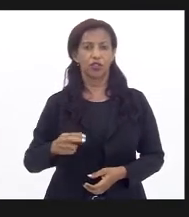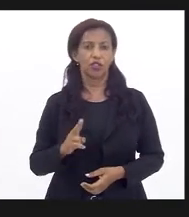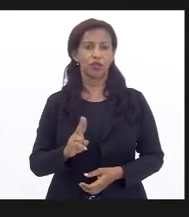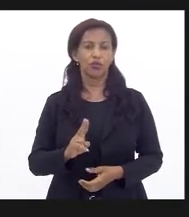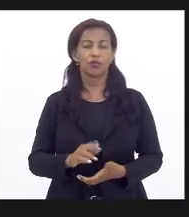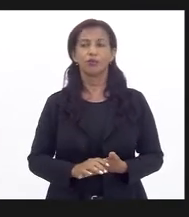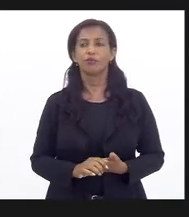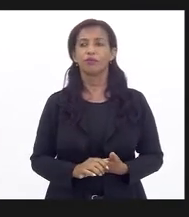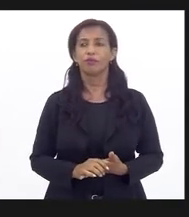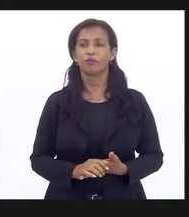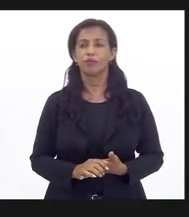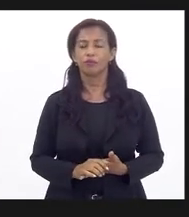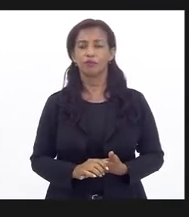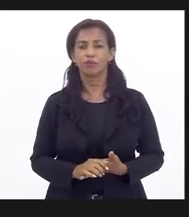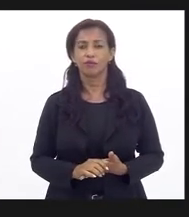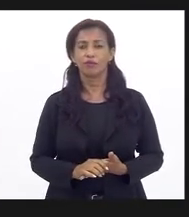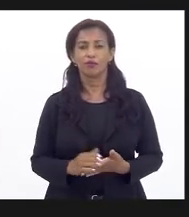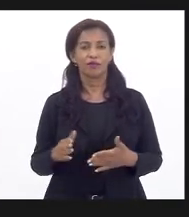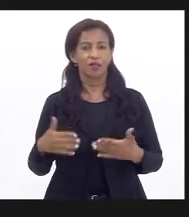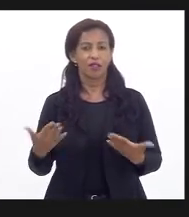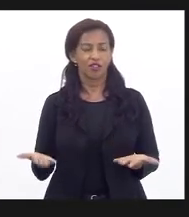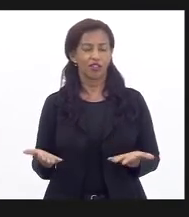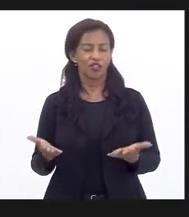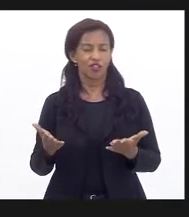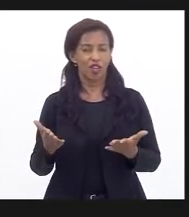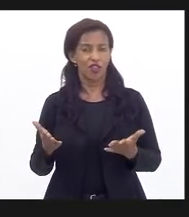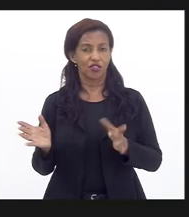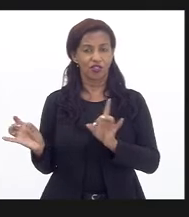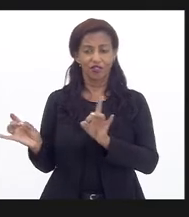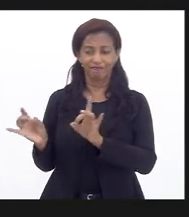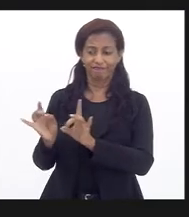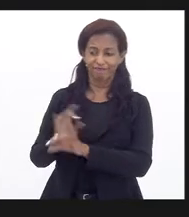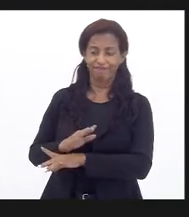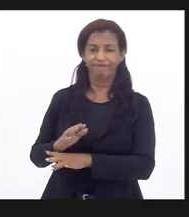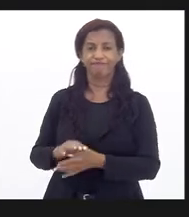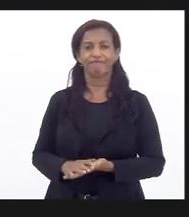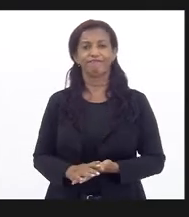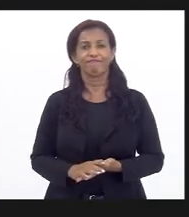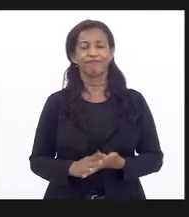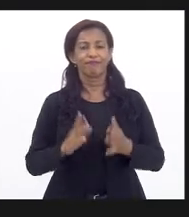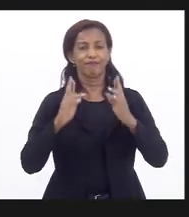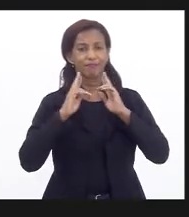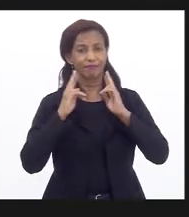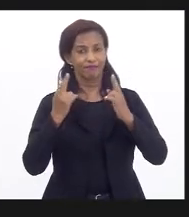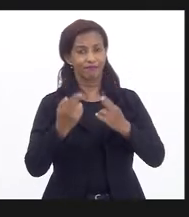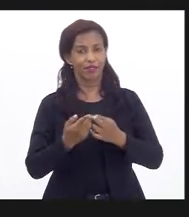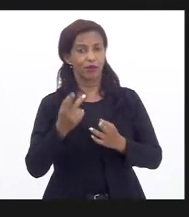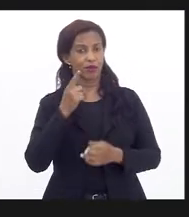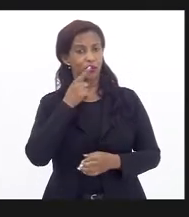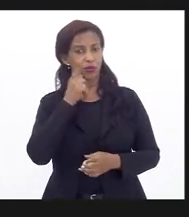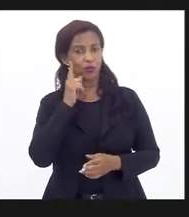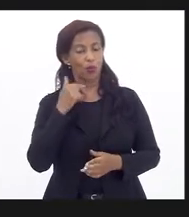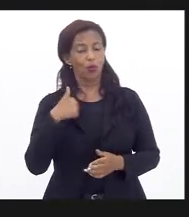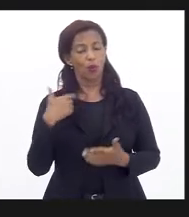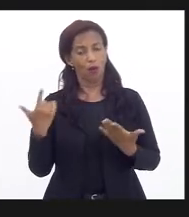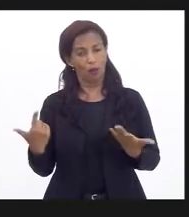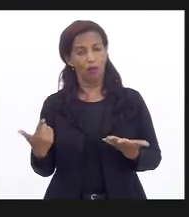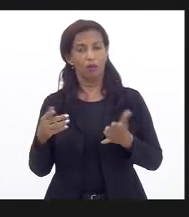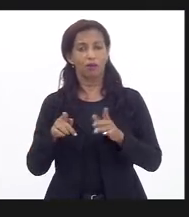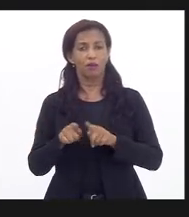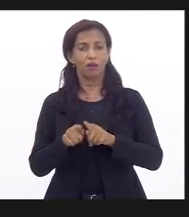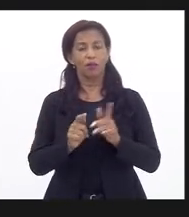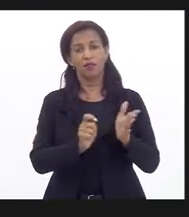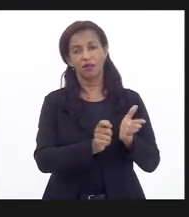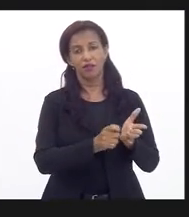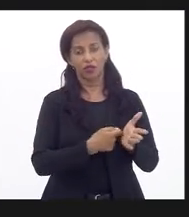Tia Ju, né, a segunda já havia encerrado o expediente final, né, o qual eu estava também